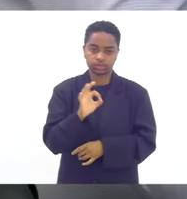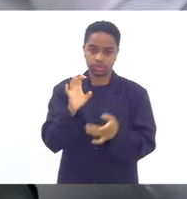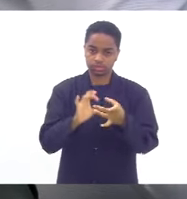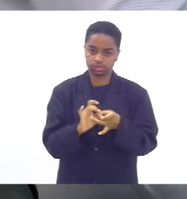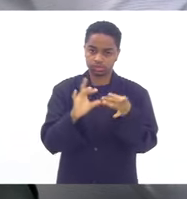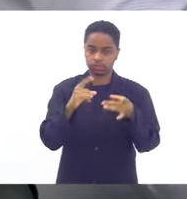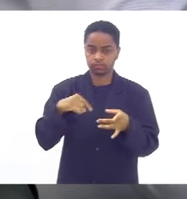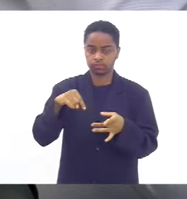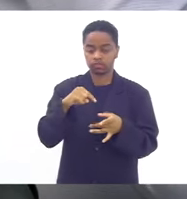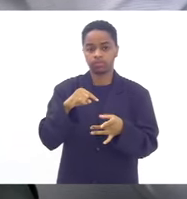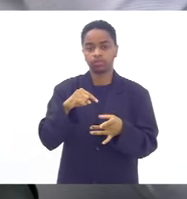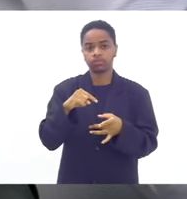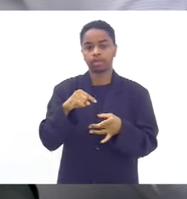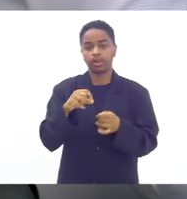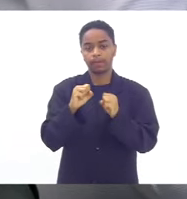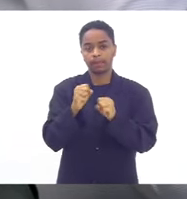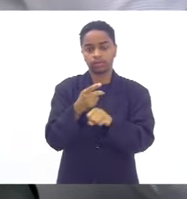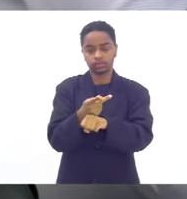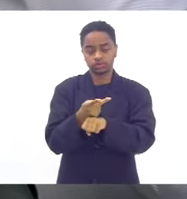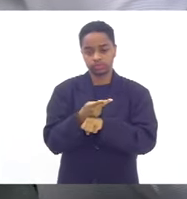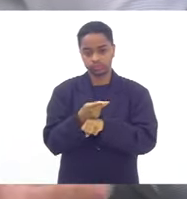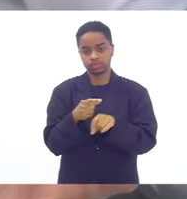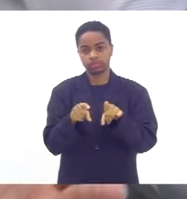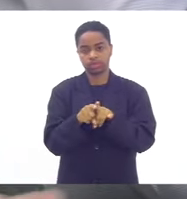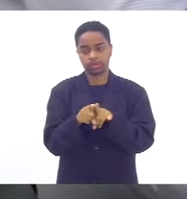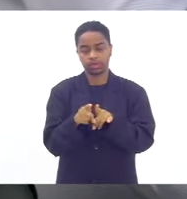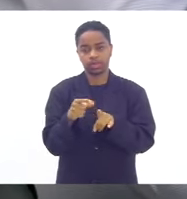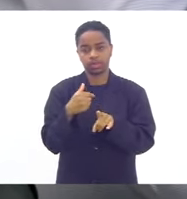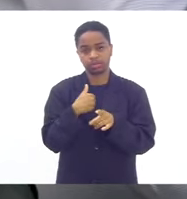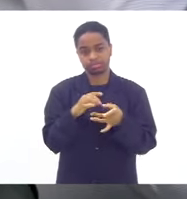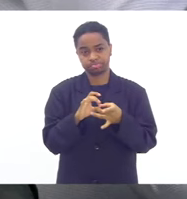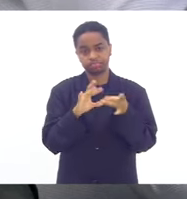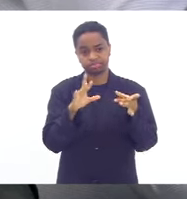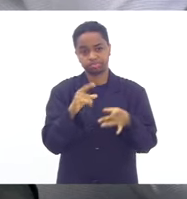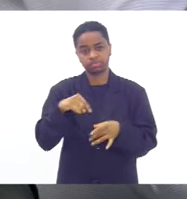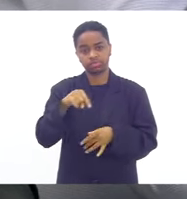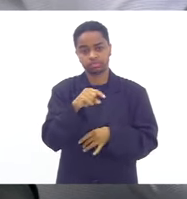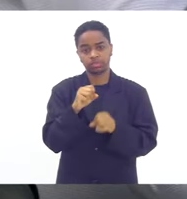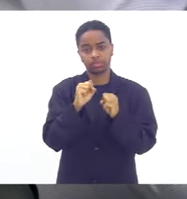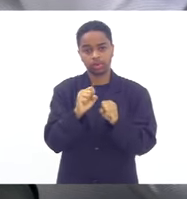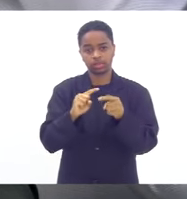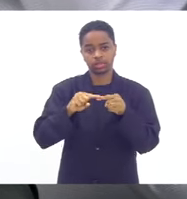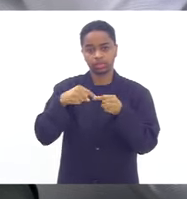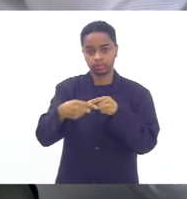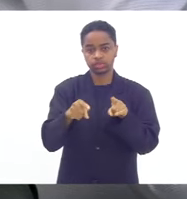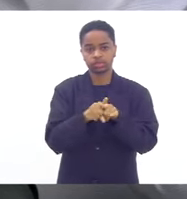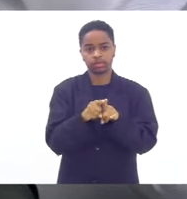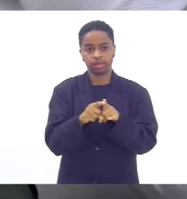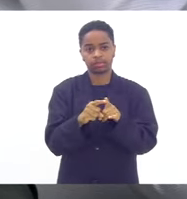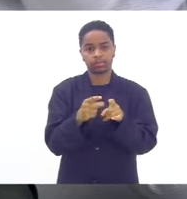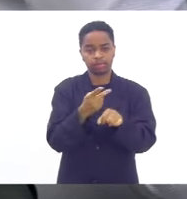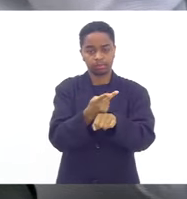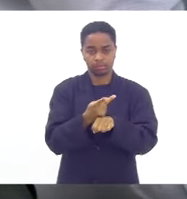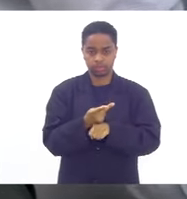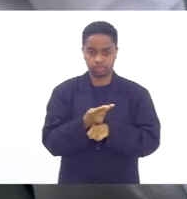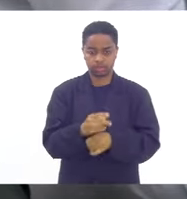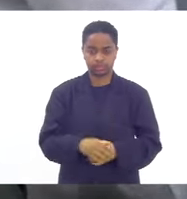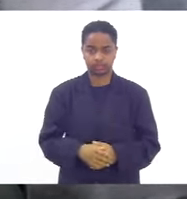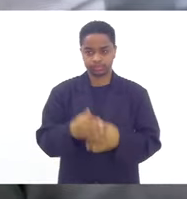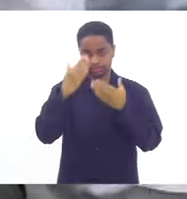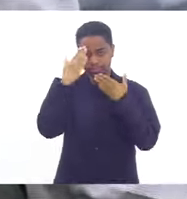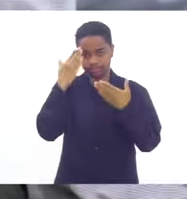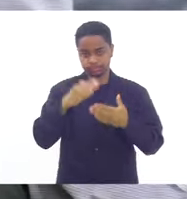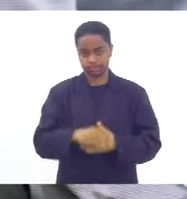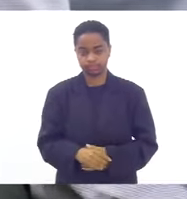cartão com o meu telefone para todos e me coloco à disposição aqui depois para atendê-los, tá bom? Presidente, obrigado.